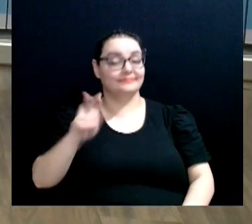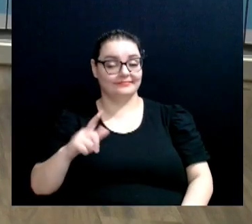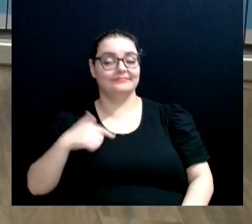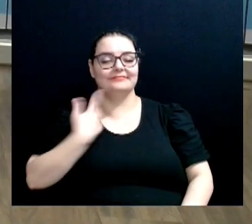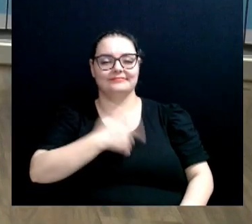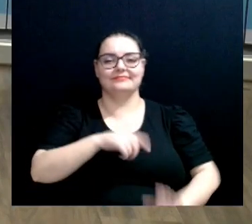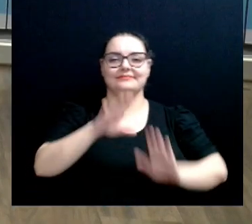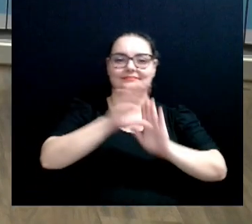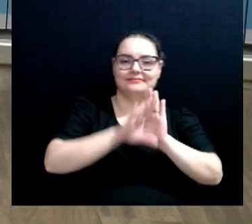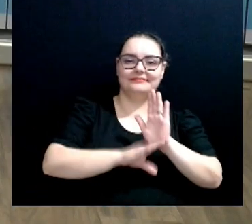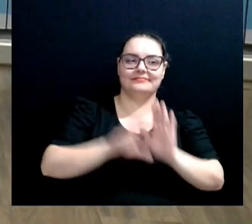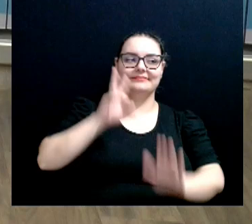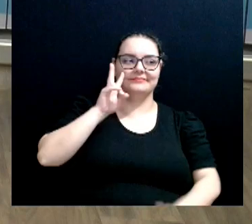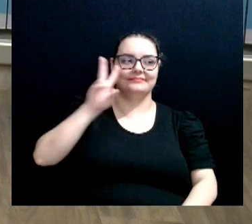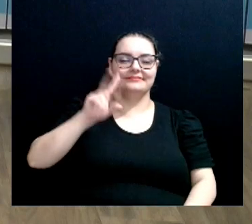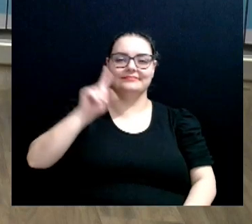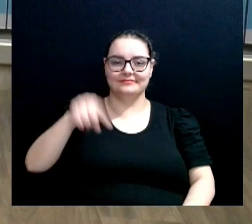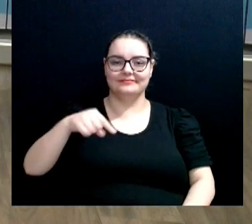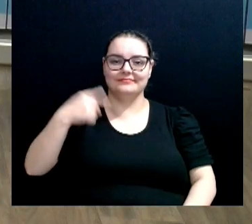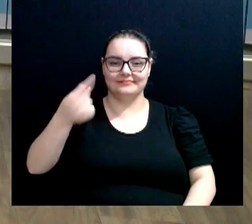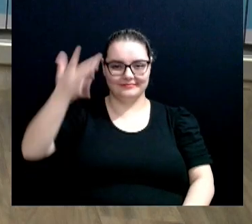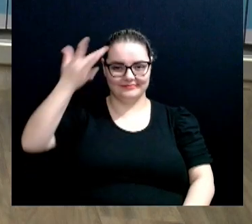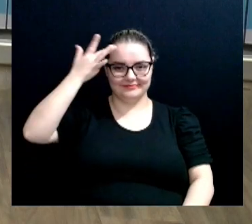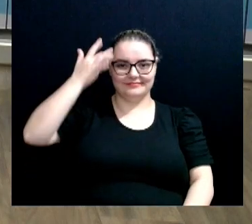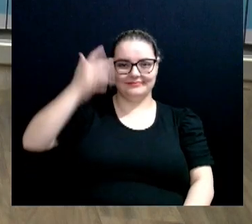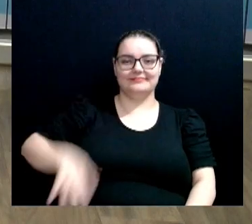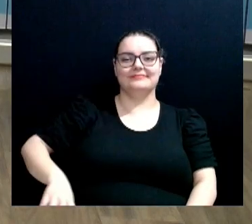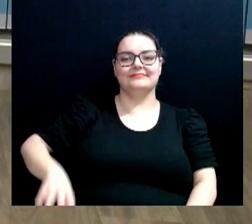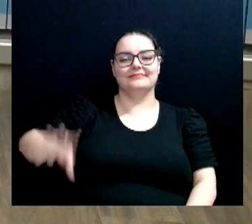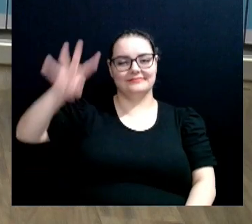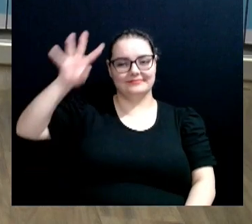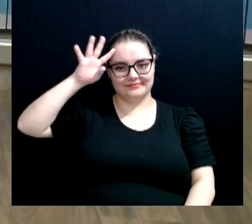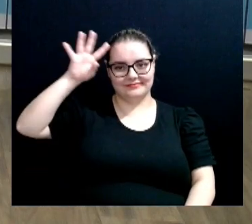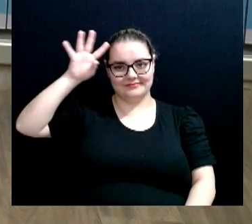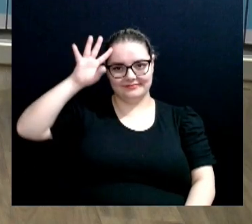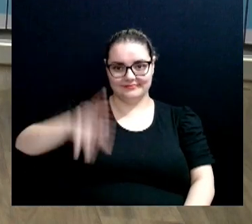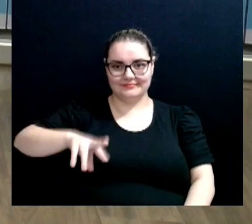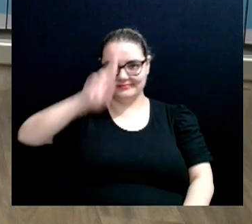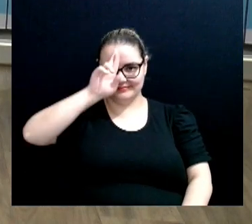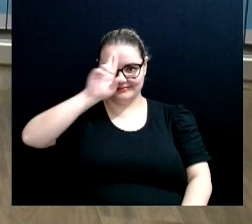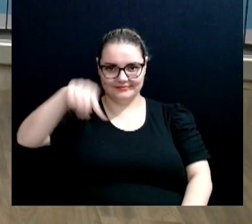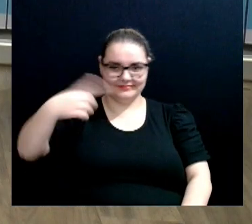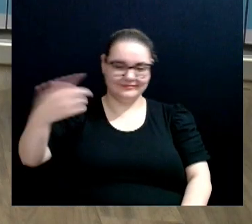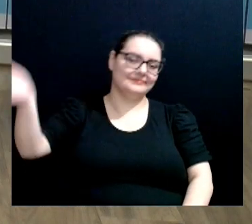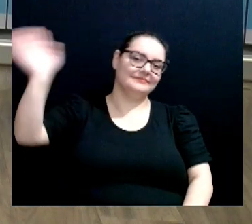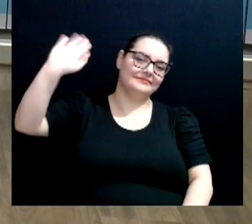programação e nos vemos amanhã na quarta-feira. Até lá. Tchau, tchau.